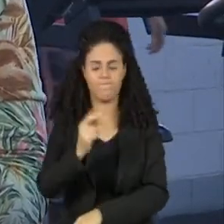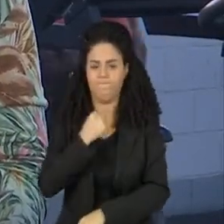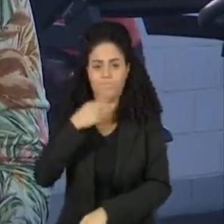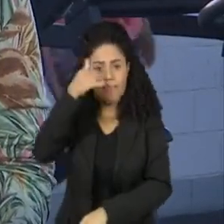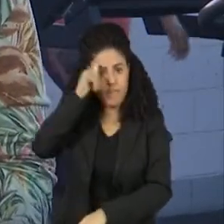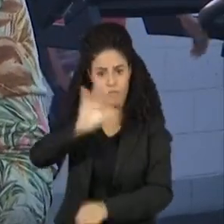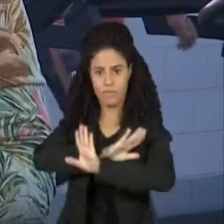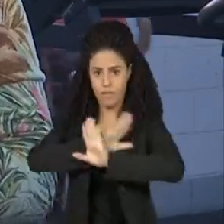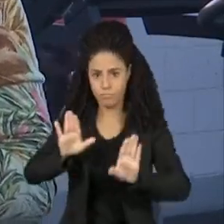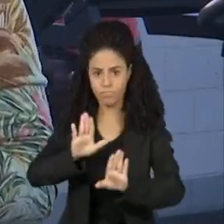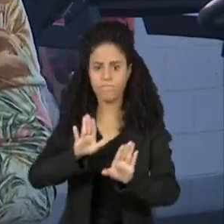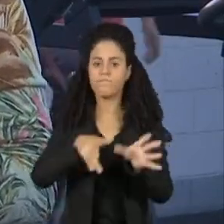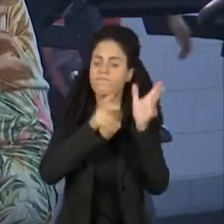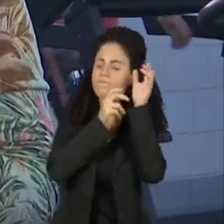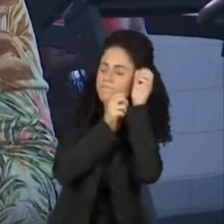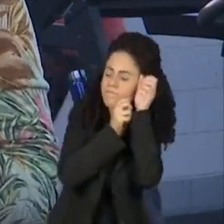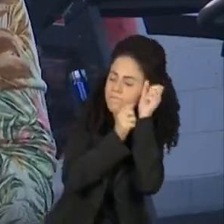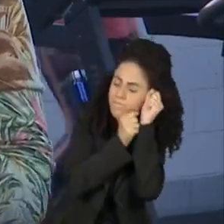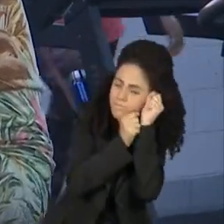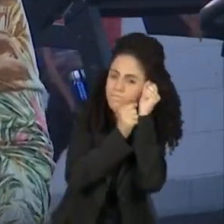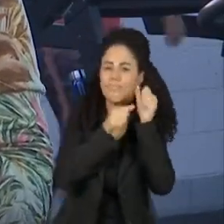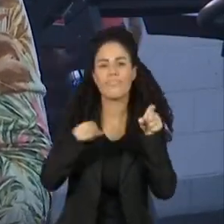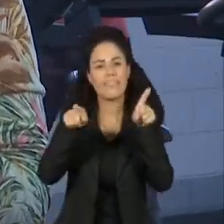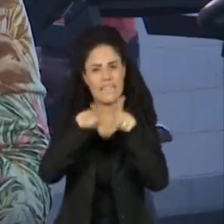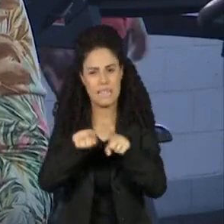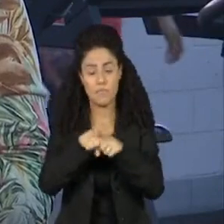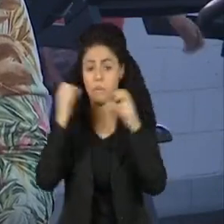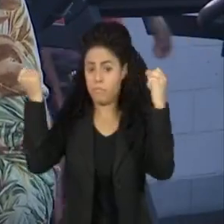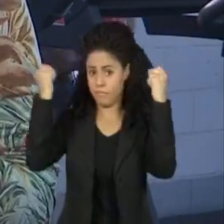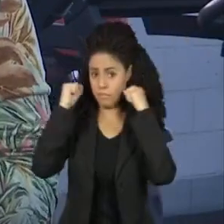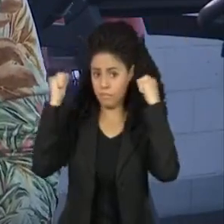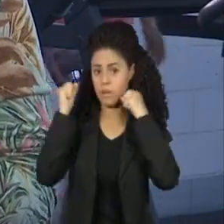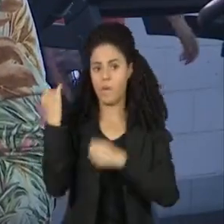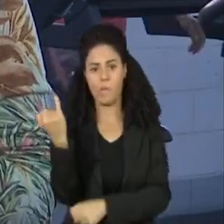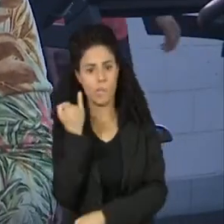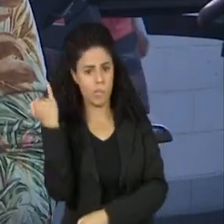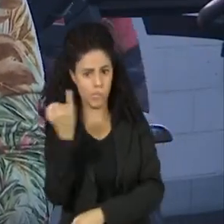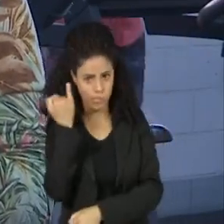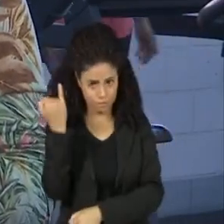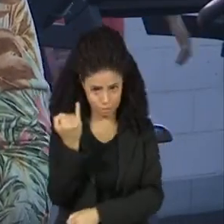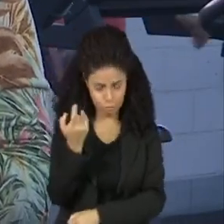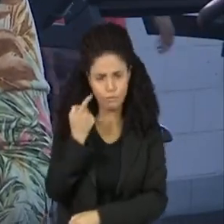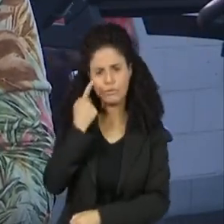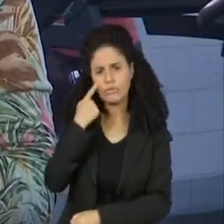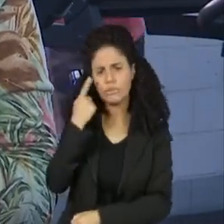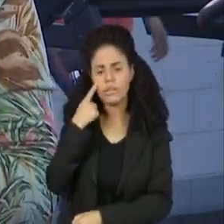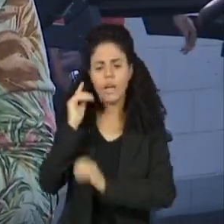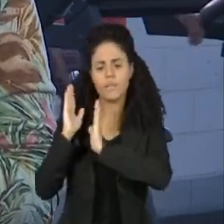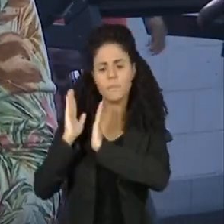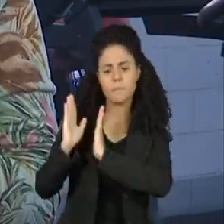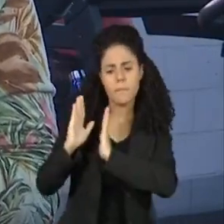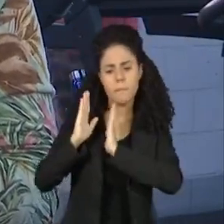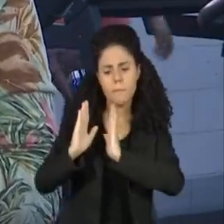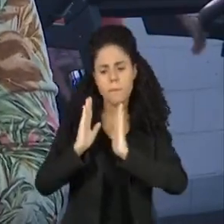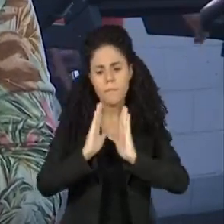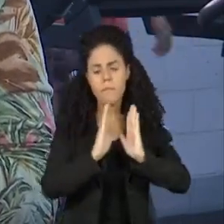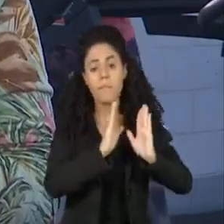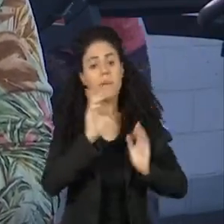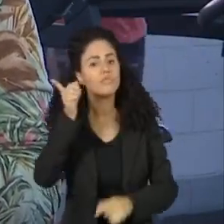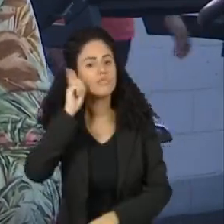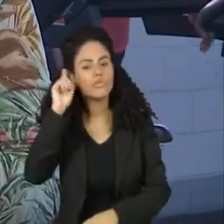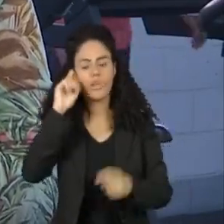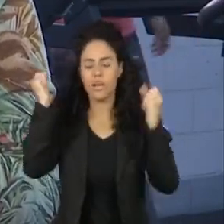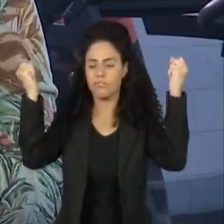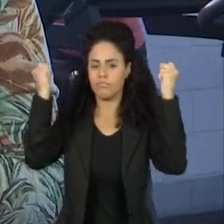fatores, como sono, exposição à luz e a prática de exercícios físicos. Uma rotina de atividades, aliás,